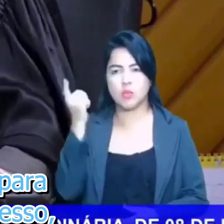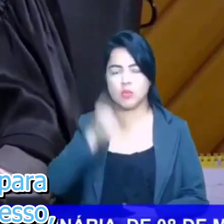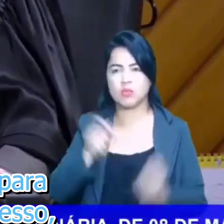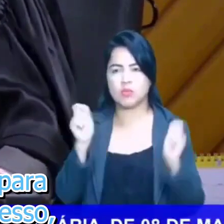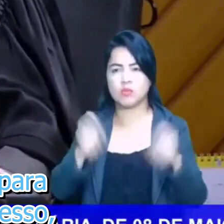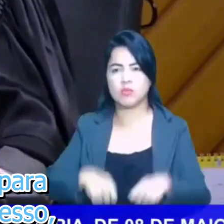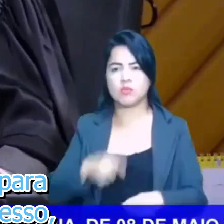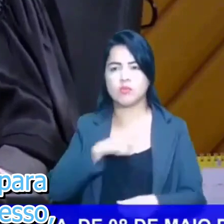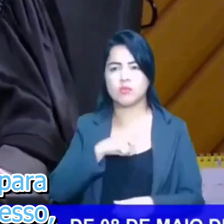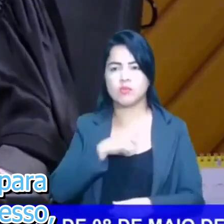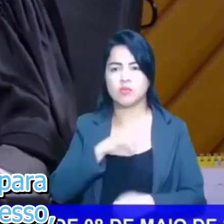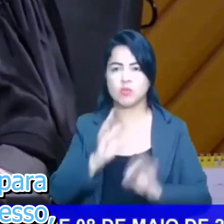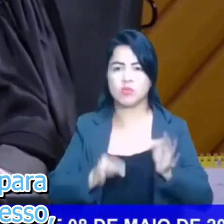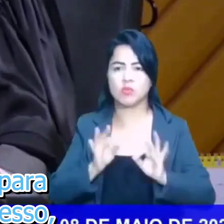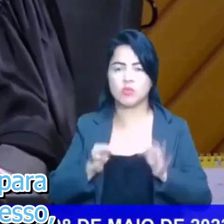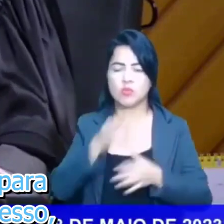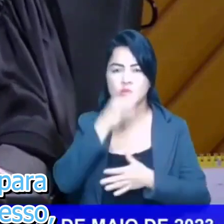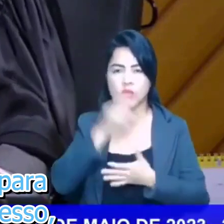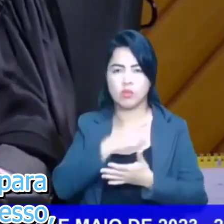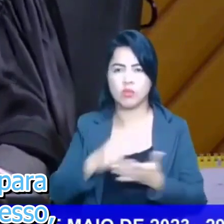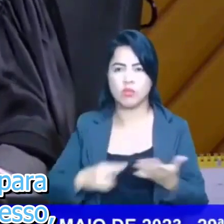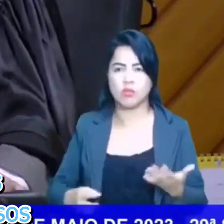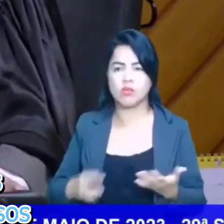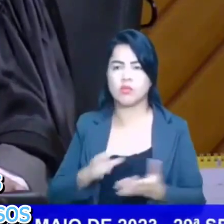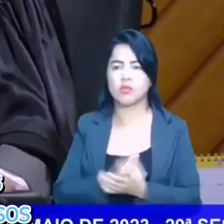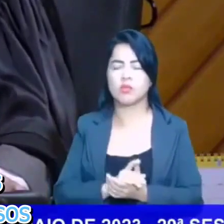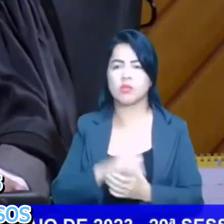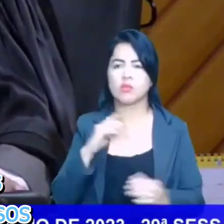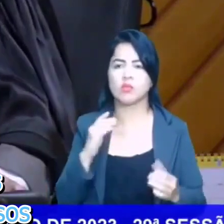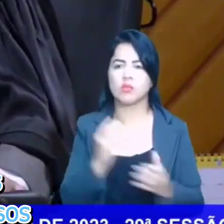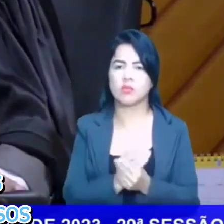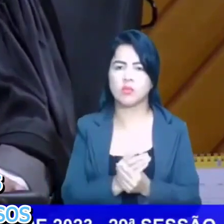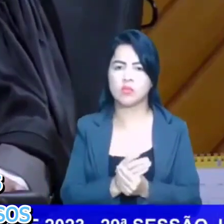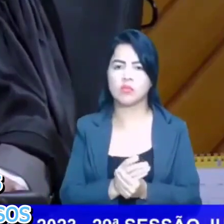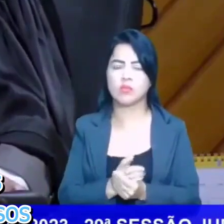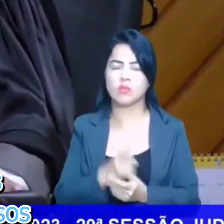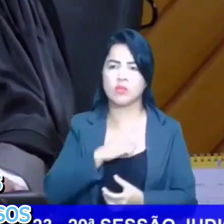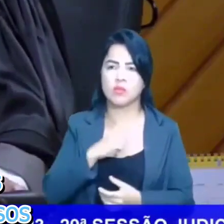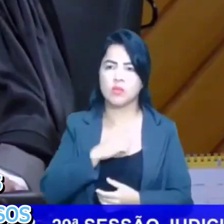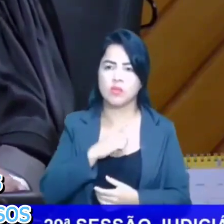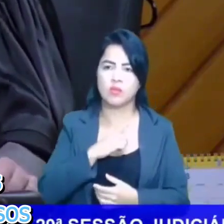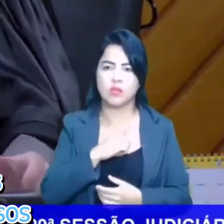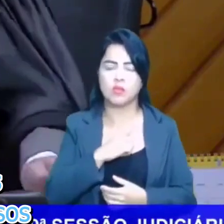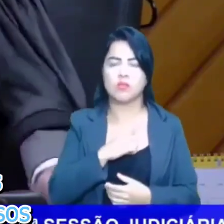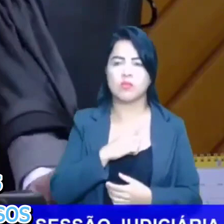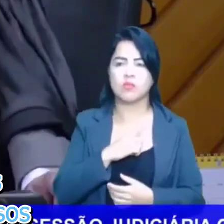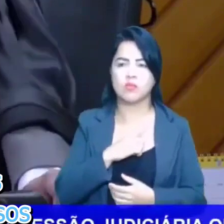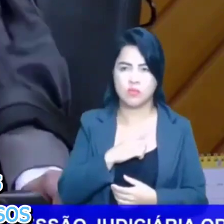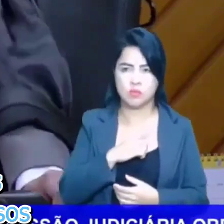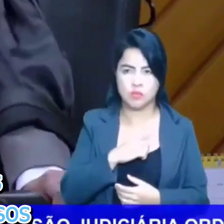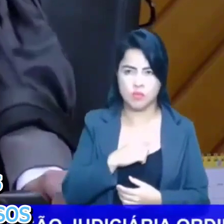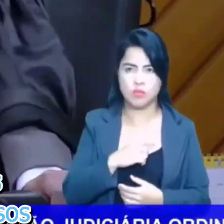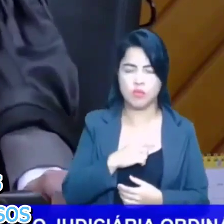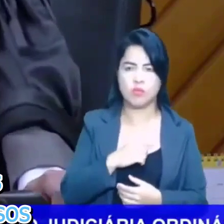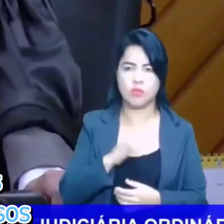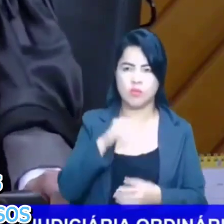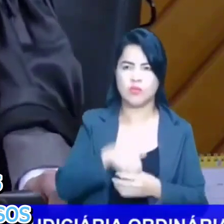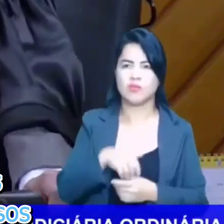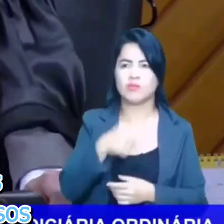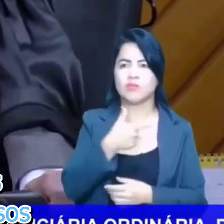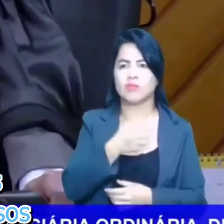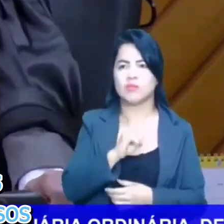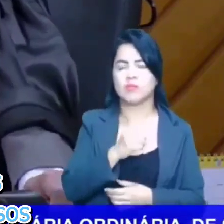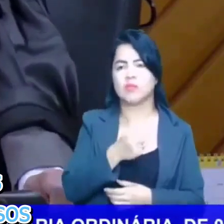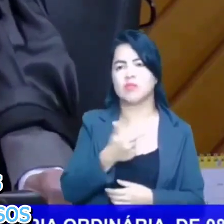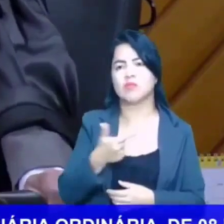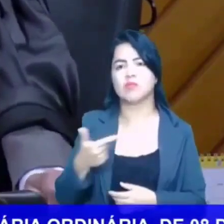competência da juíza relatora para o julgamento dos processos referentes às eleições de 2022, exceto nos